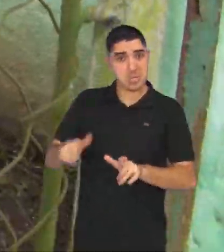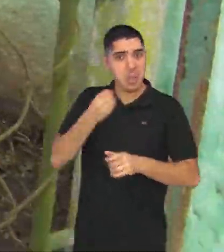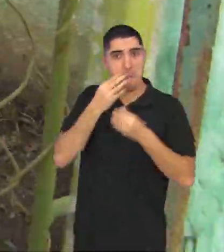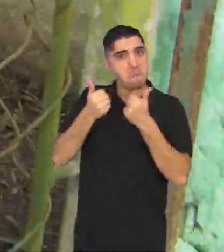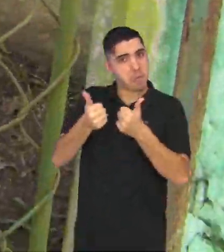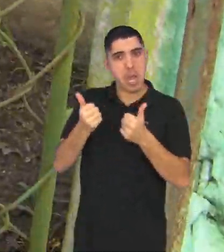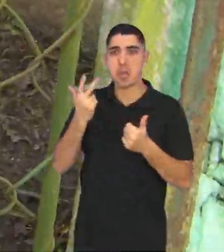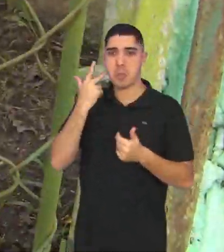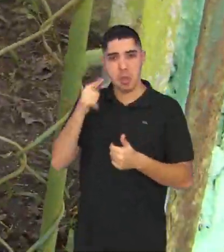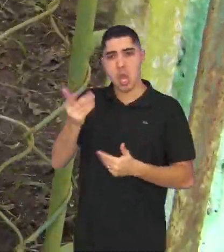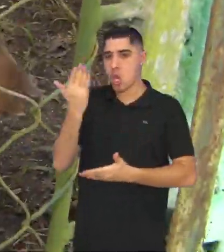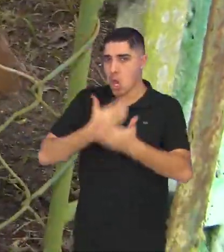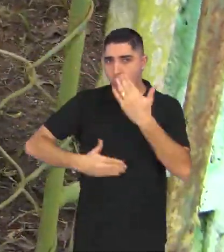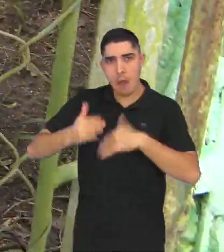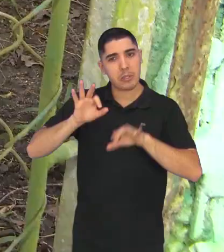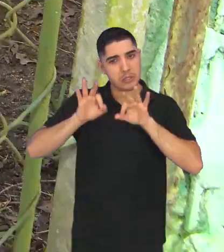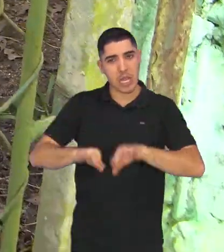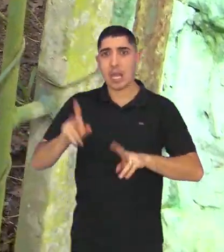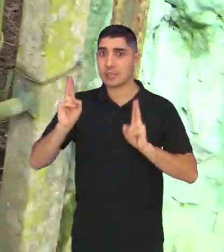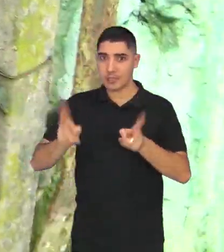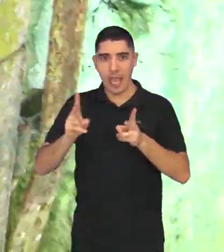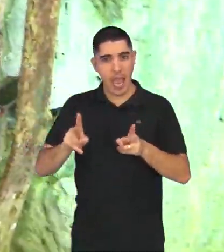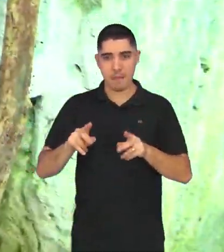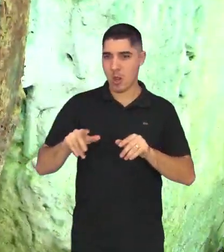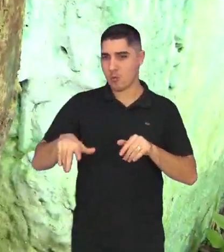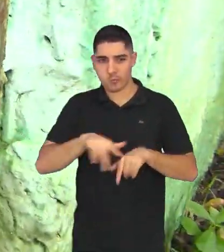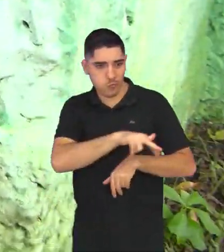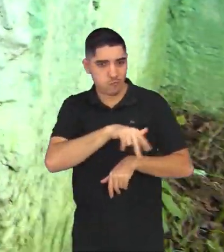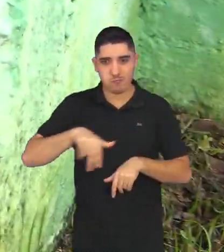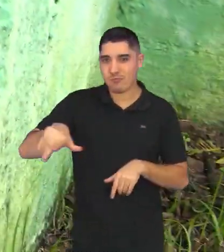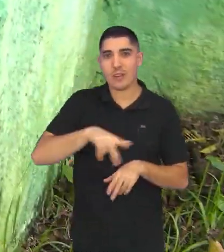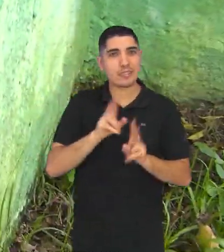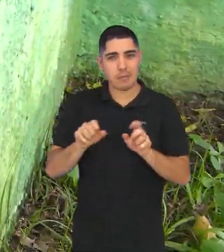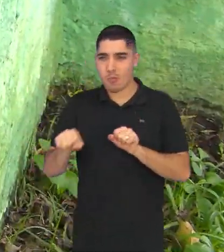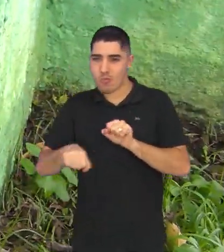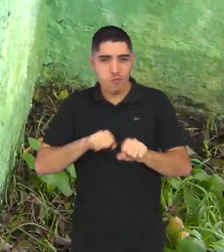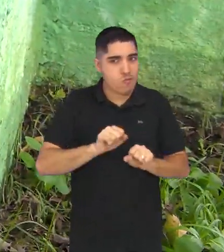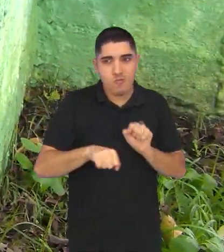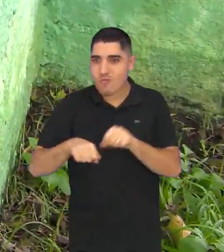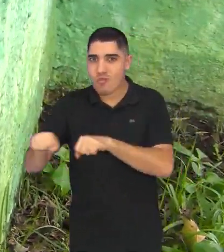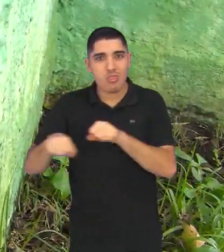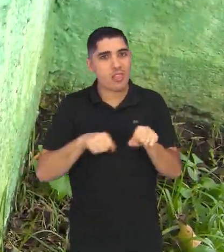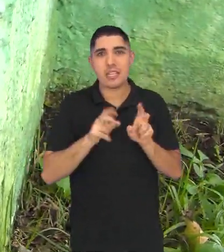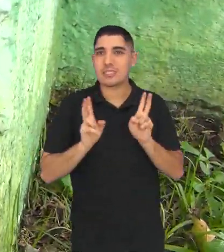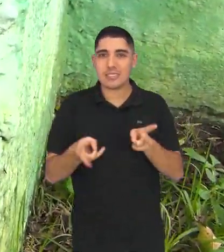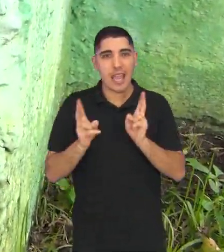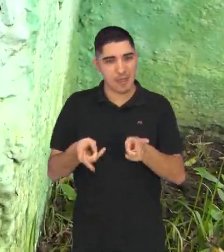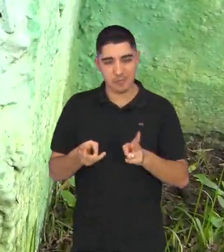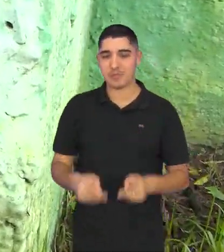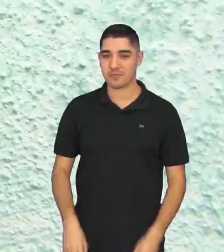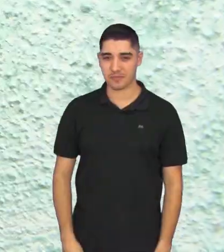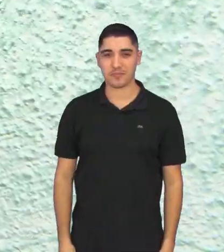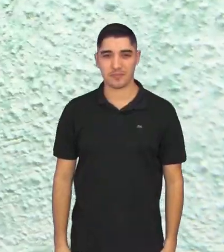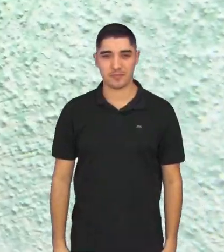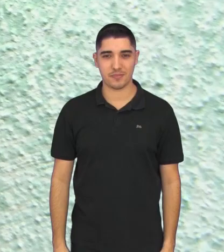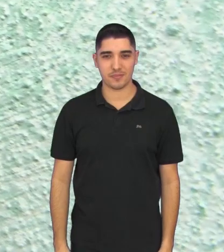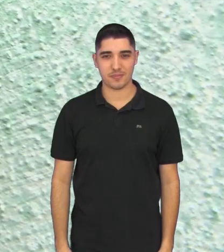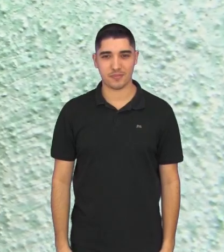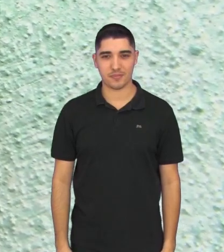tá estável, se alimenta bem, ativo, como vocês podem ver, responde bem aos estímulos, aos comandos, né?